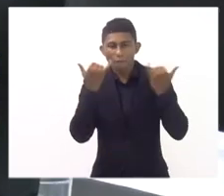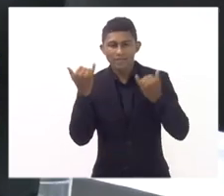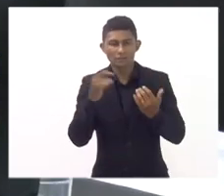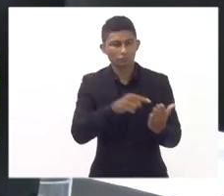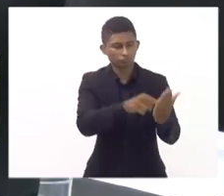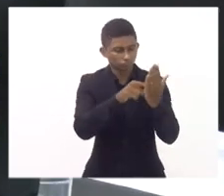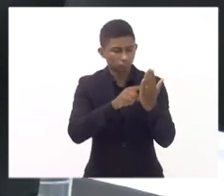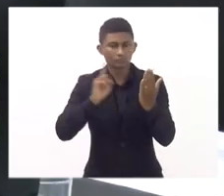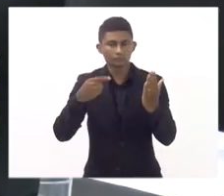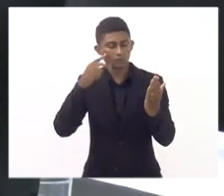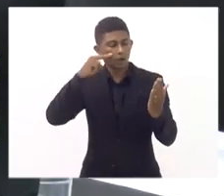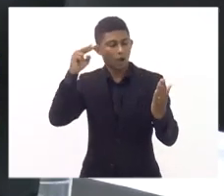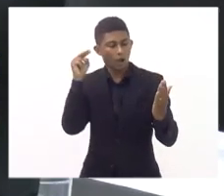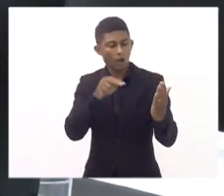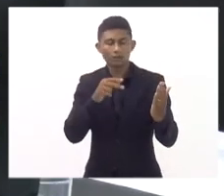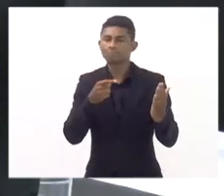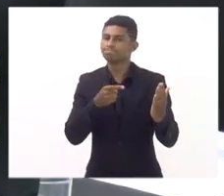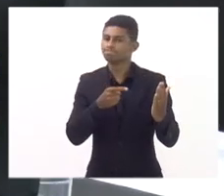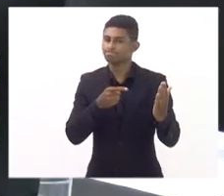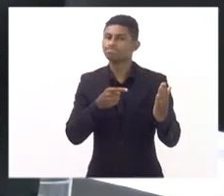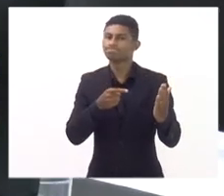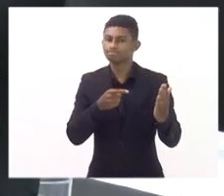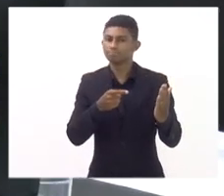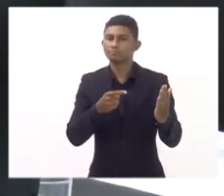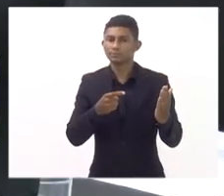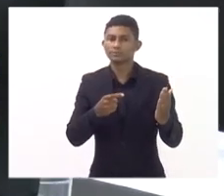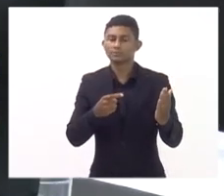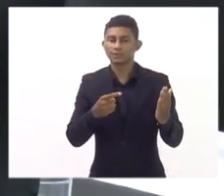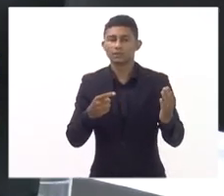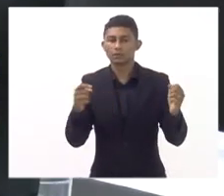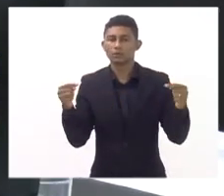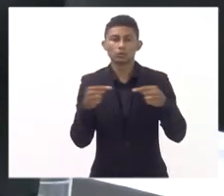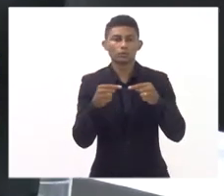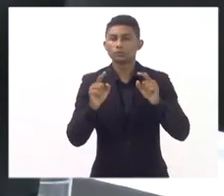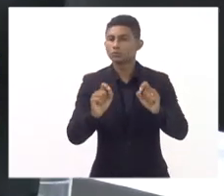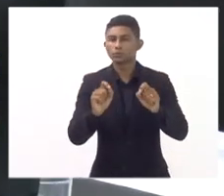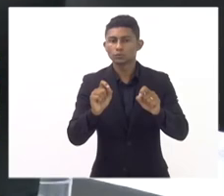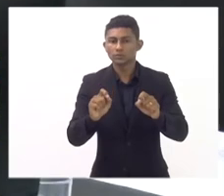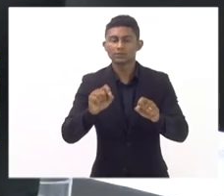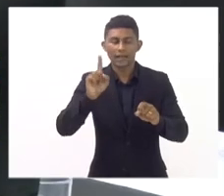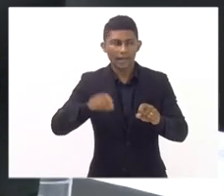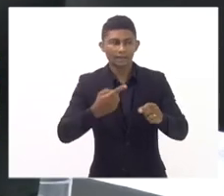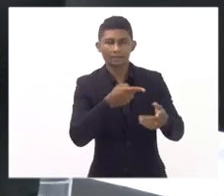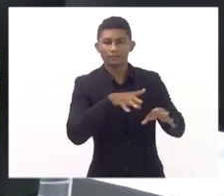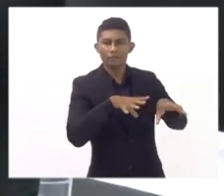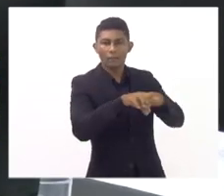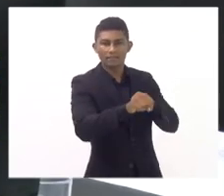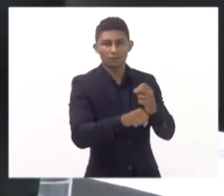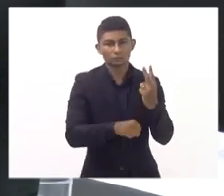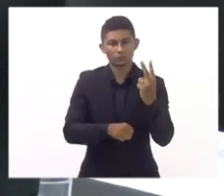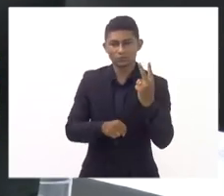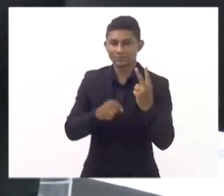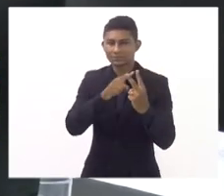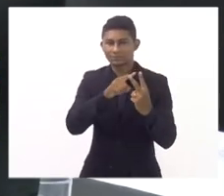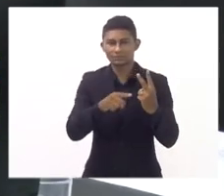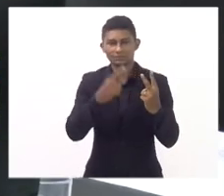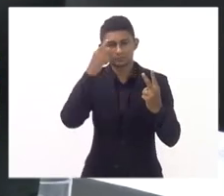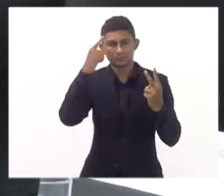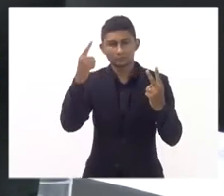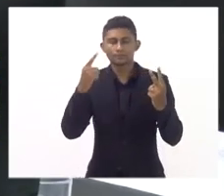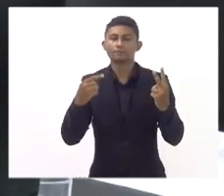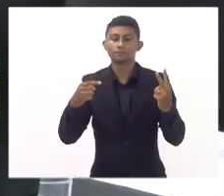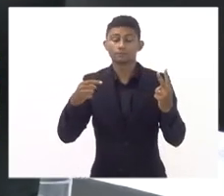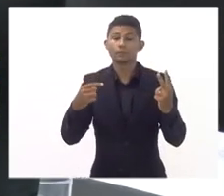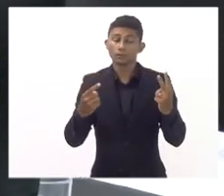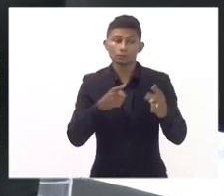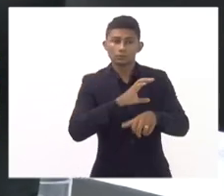dimensão sobre essa questão, né, que caminha em conjunto da formação concomitante, da formação subsequente. Inclusive, boa parte